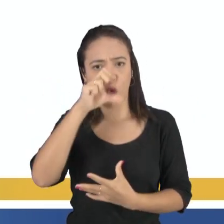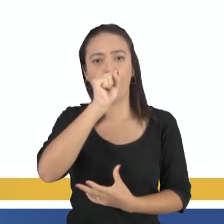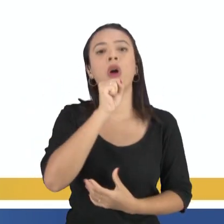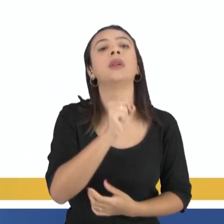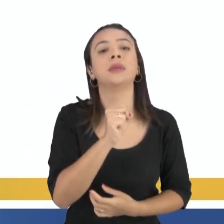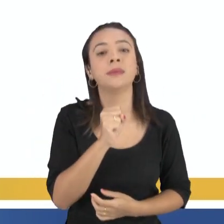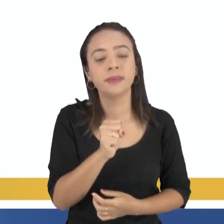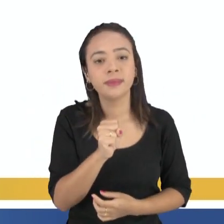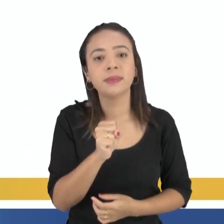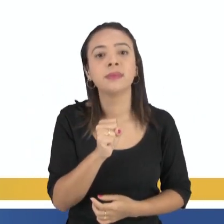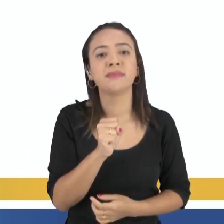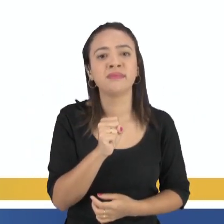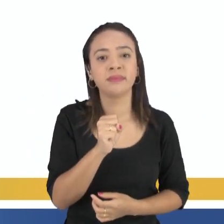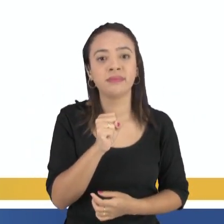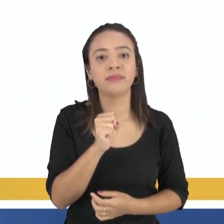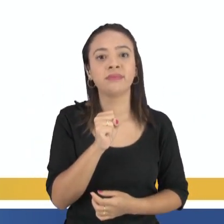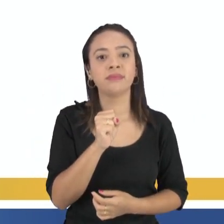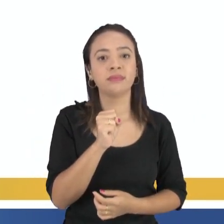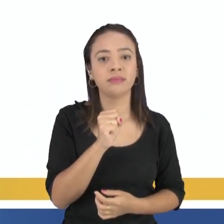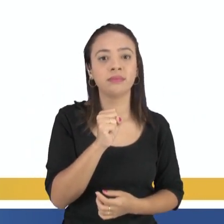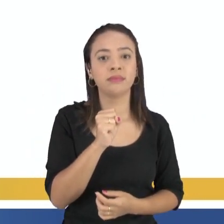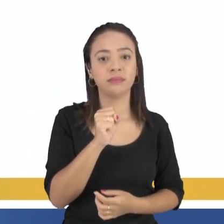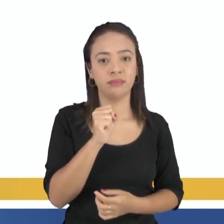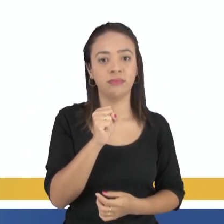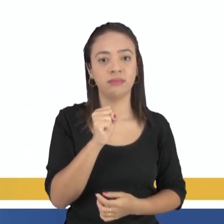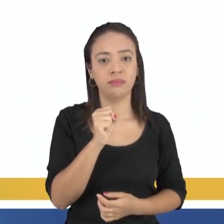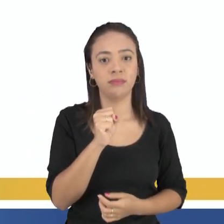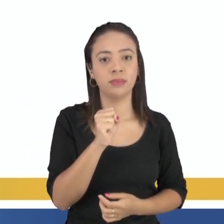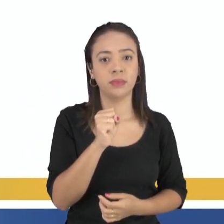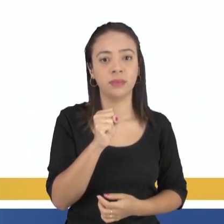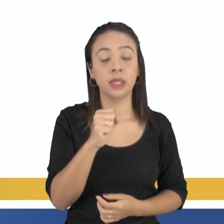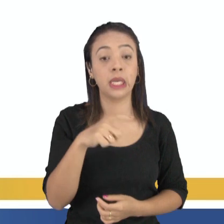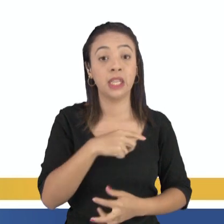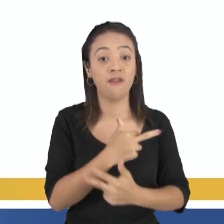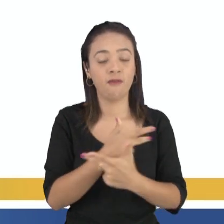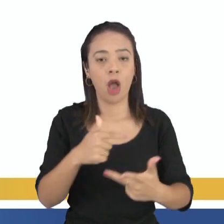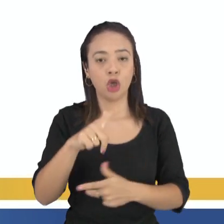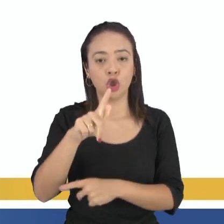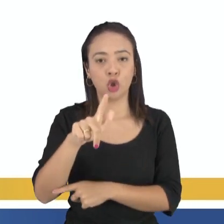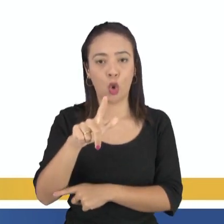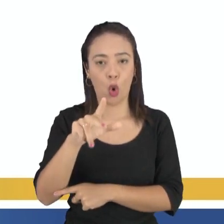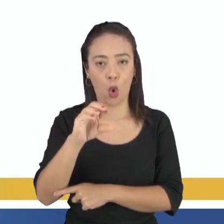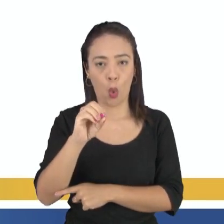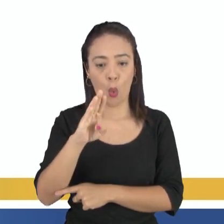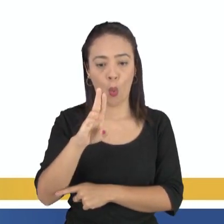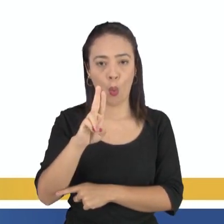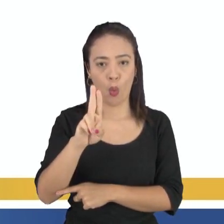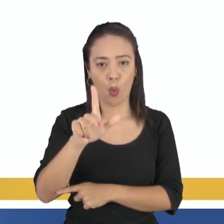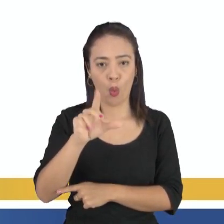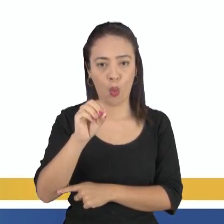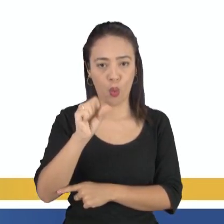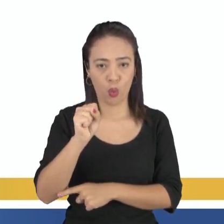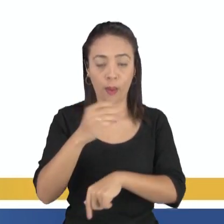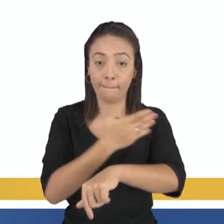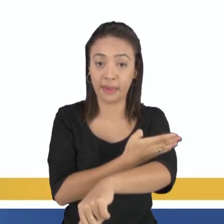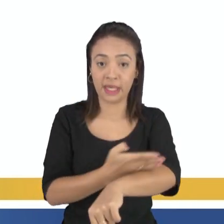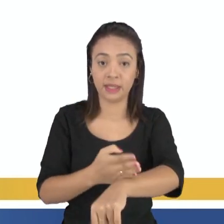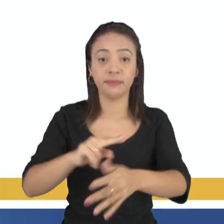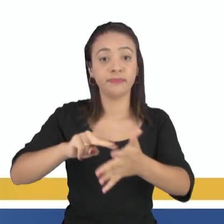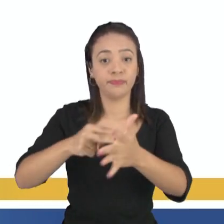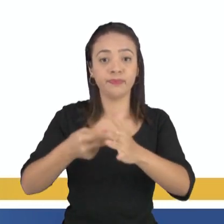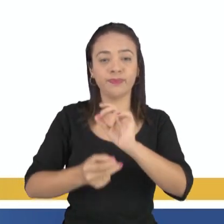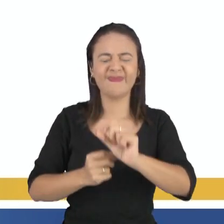sadio, né, com altas quantidades de glóbulos brancos, então praticamente